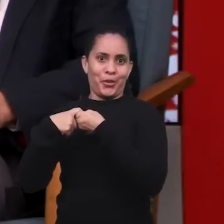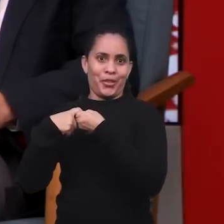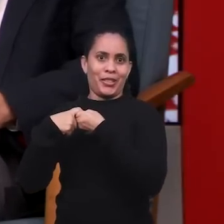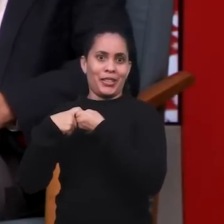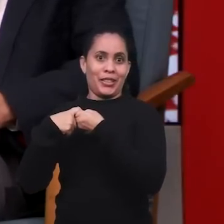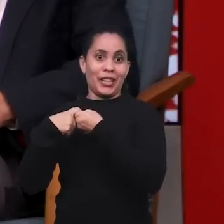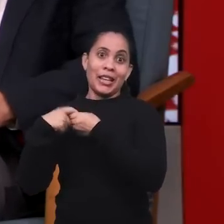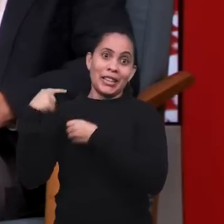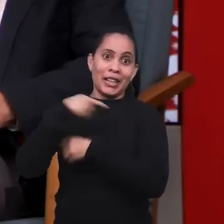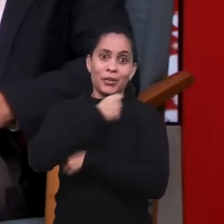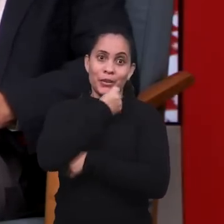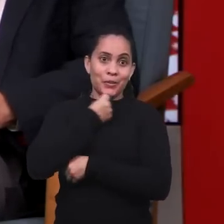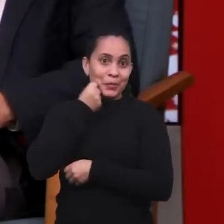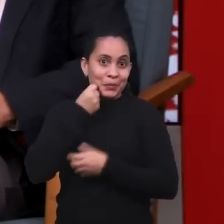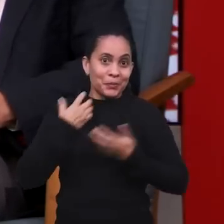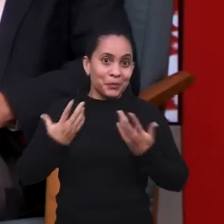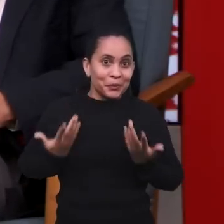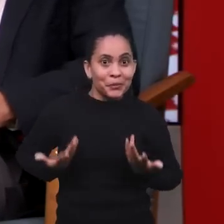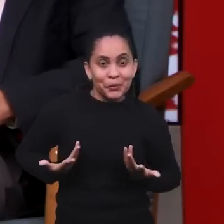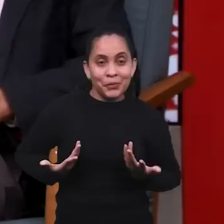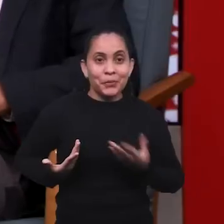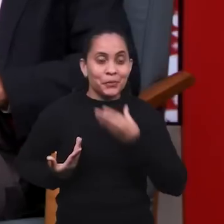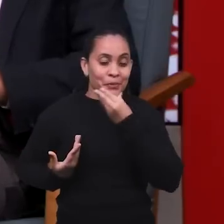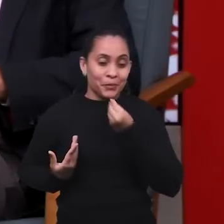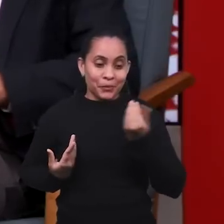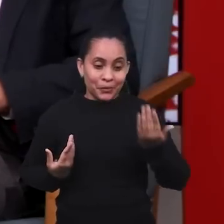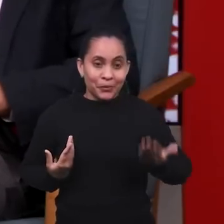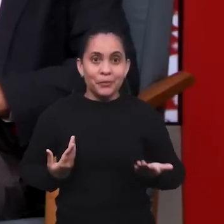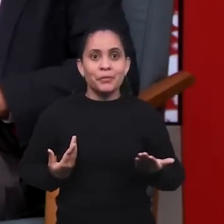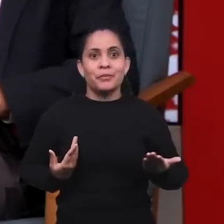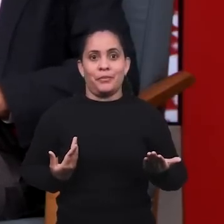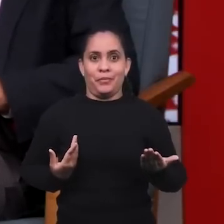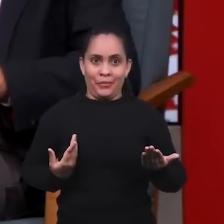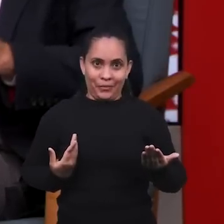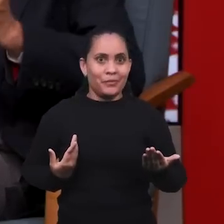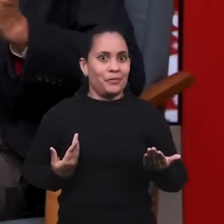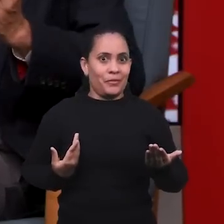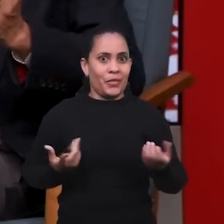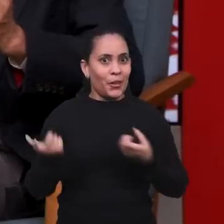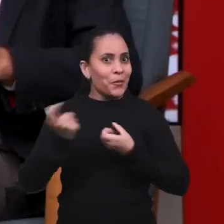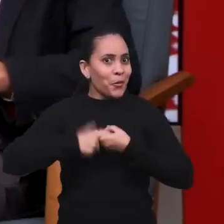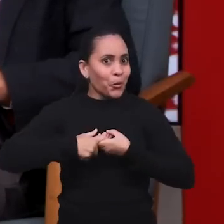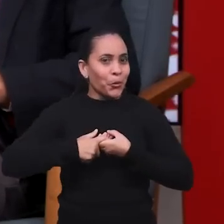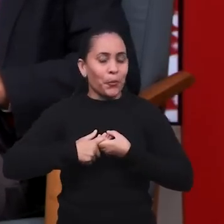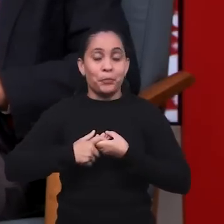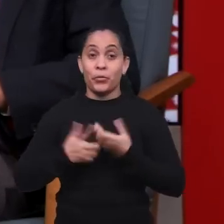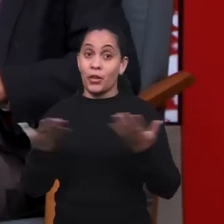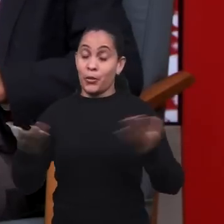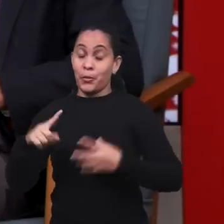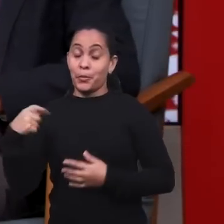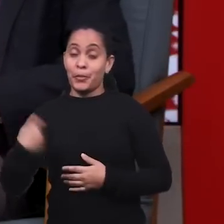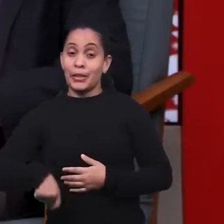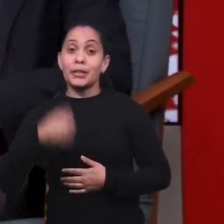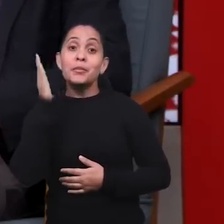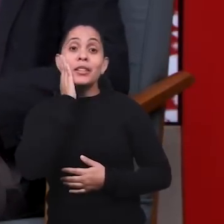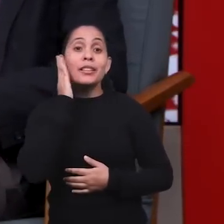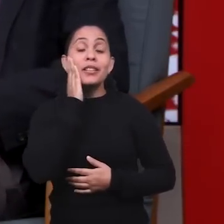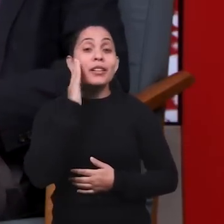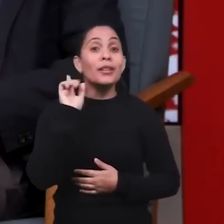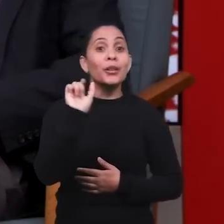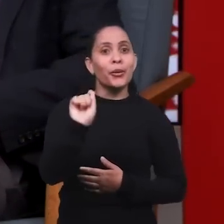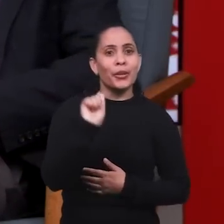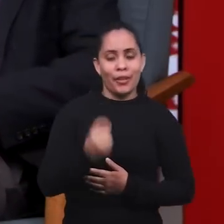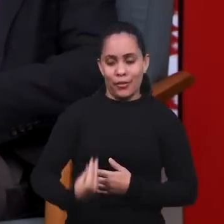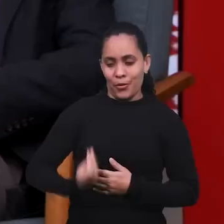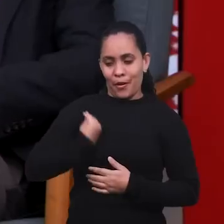E esse era estrangeiro, como Jesus disse. O homem, ele precisa entender que a vida